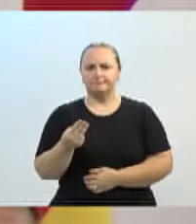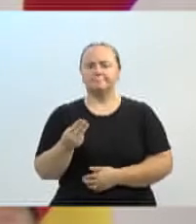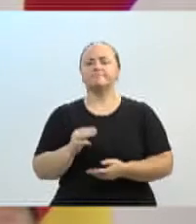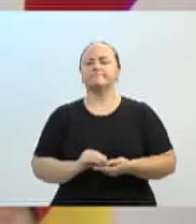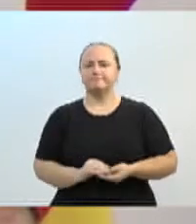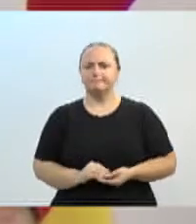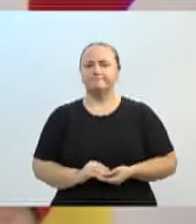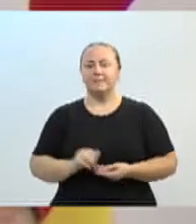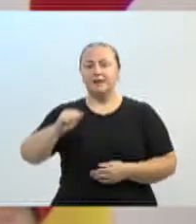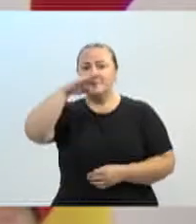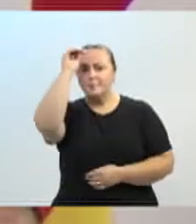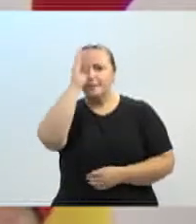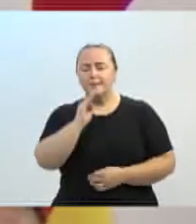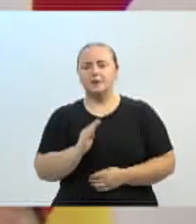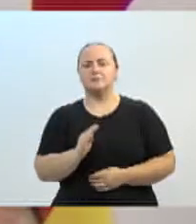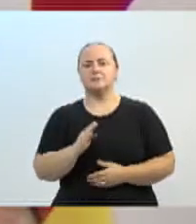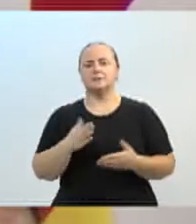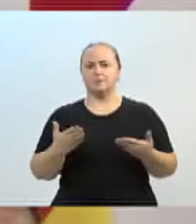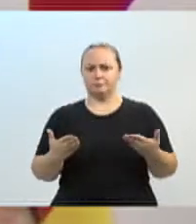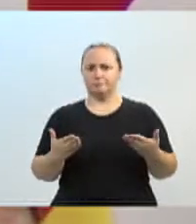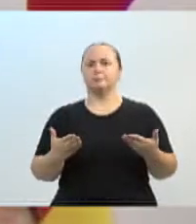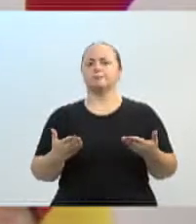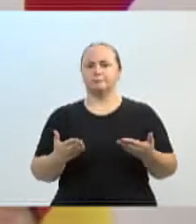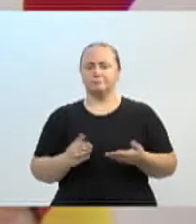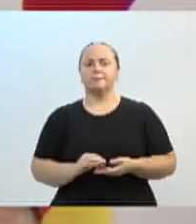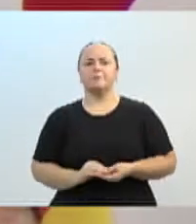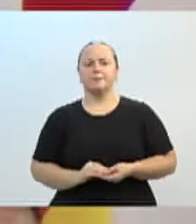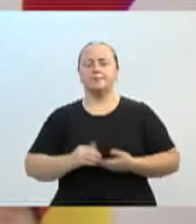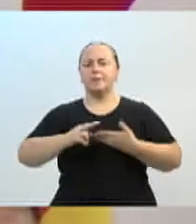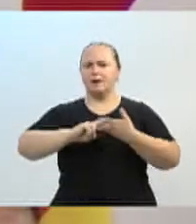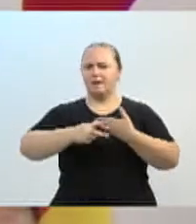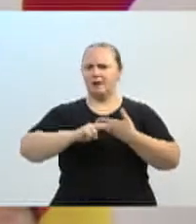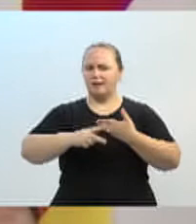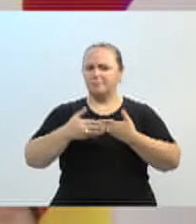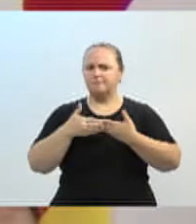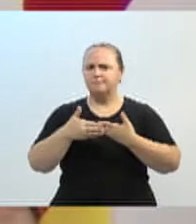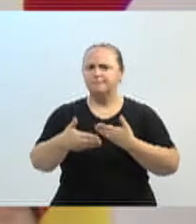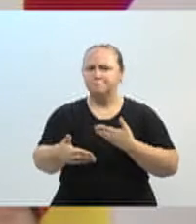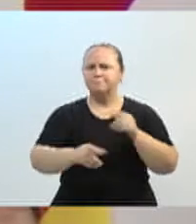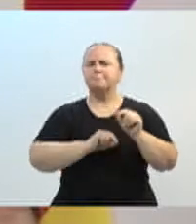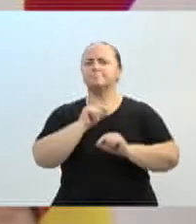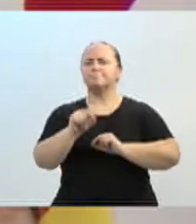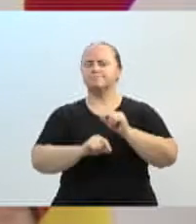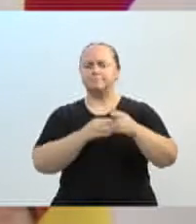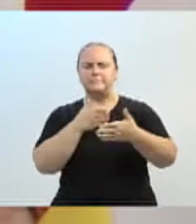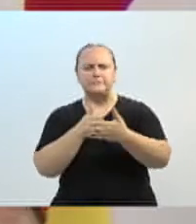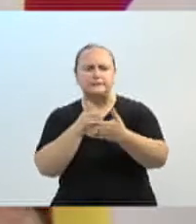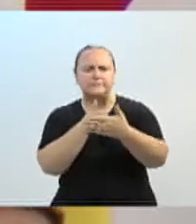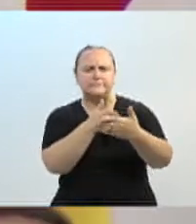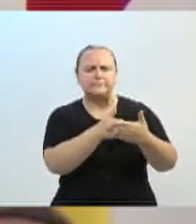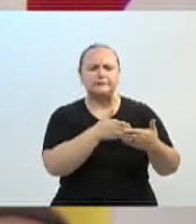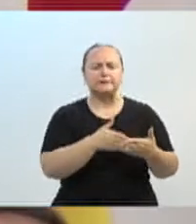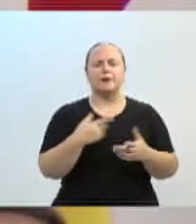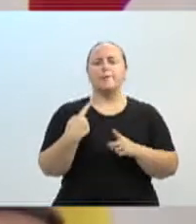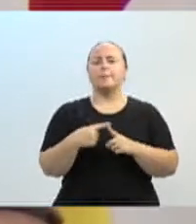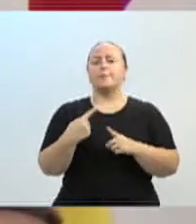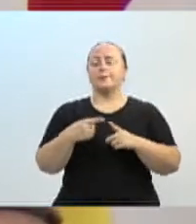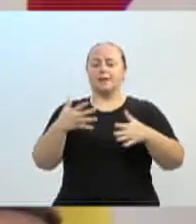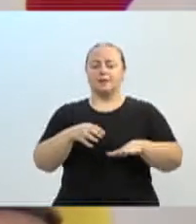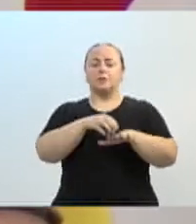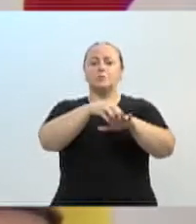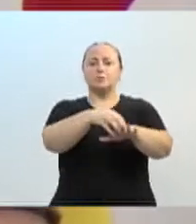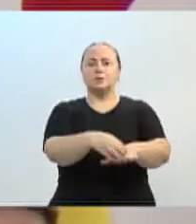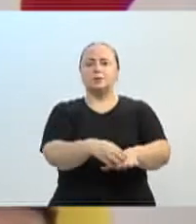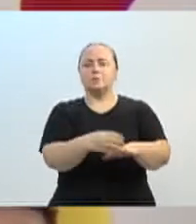nacional. Em outras palavras, as consequências decorrentes das restrições de atividades no